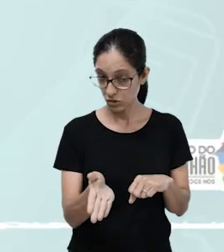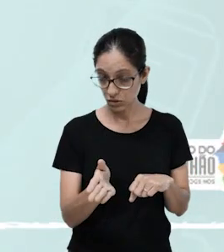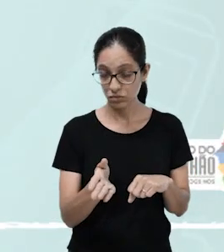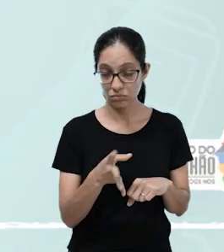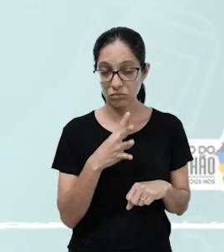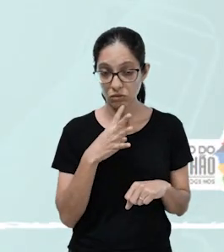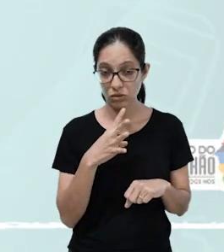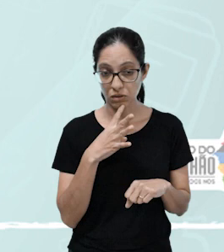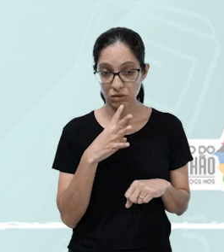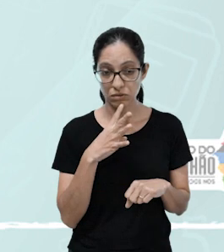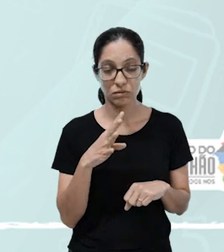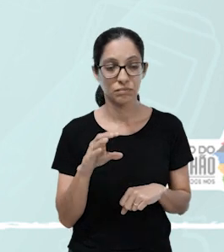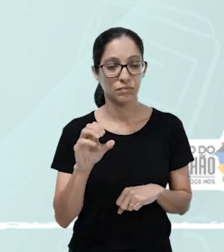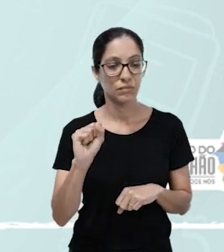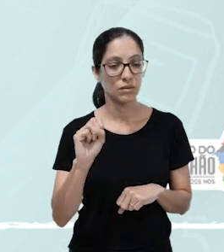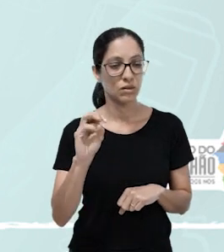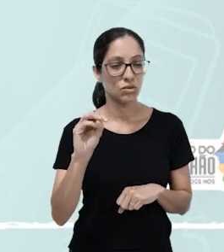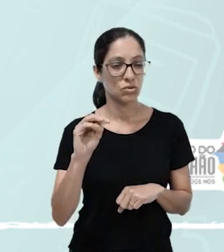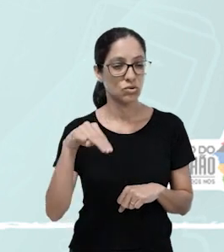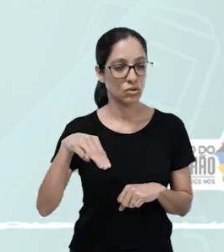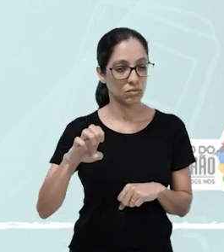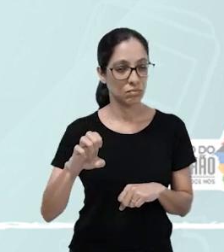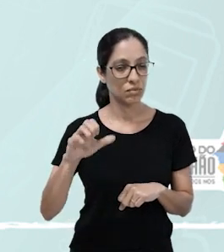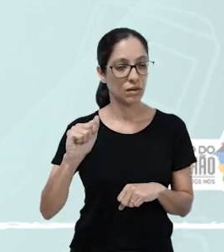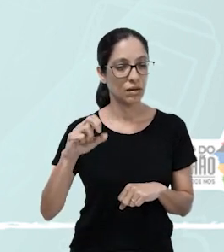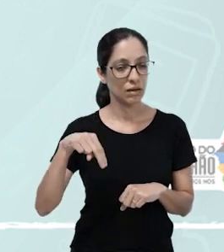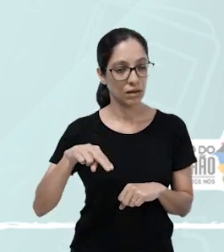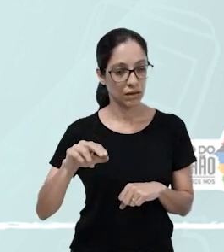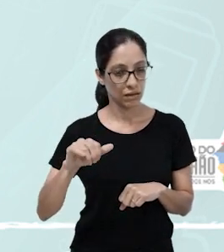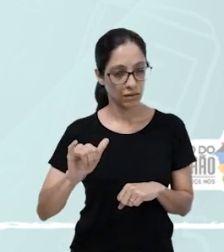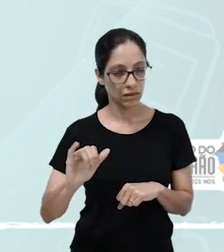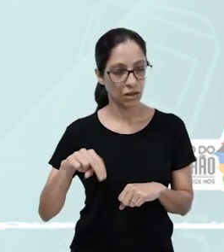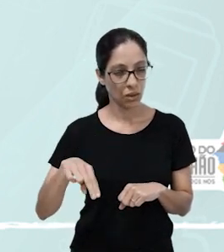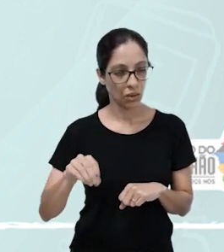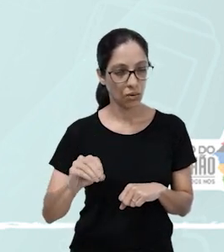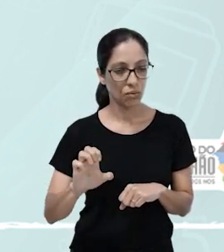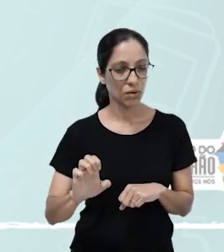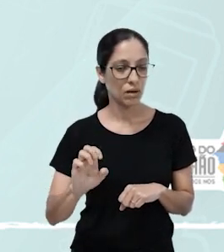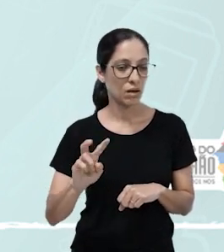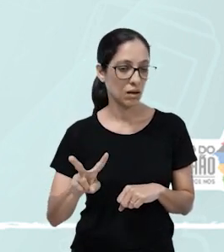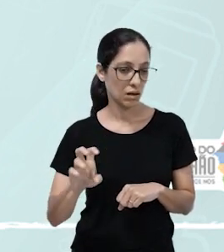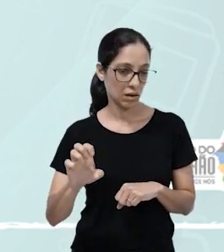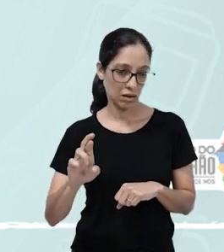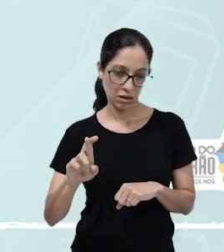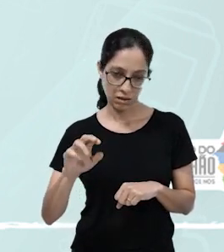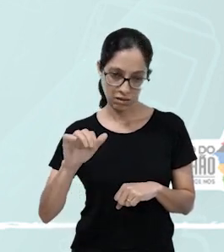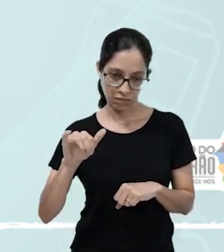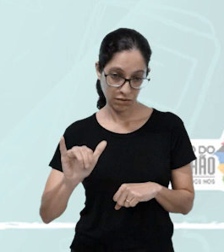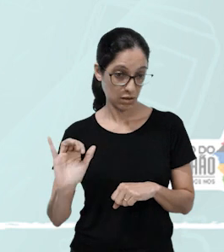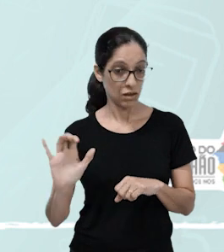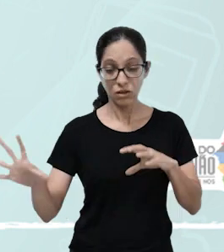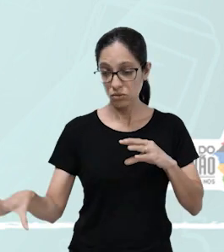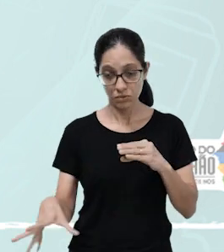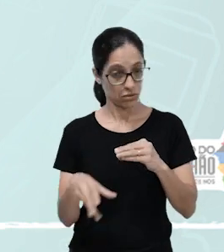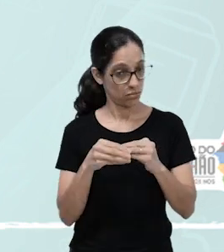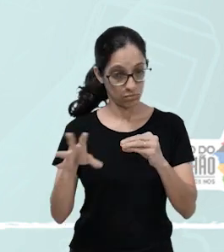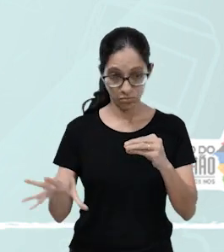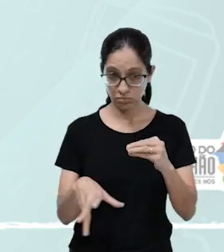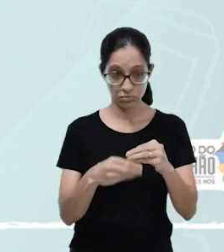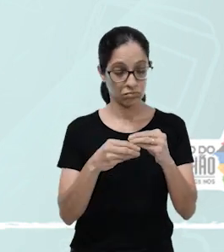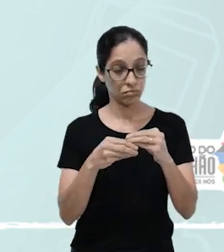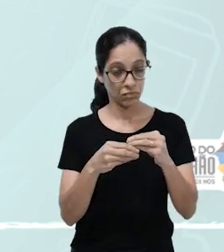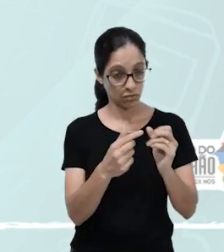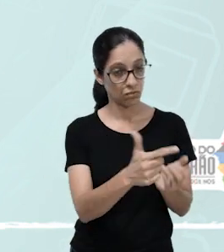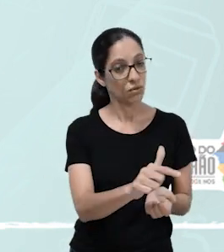conhece. Some, any, no e every, e aí eu começo a juntar eles com aquelas outras palavrinhas, tá